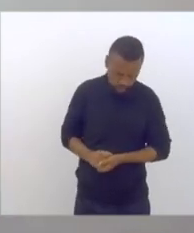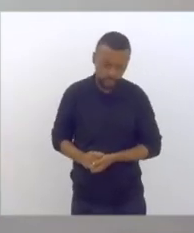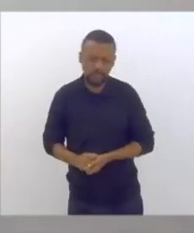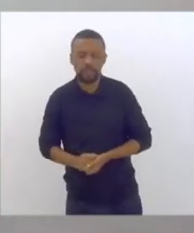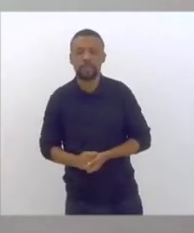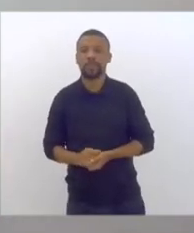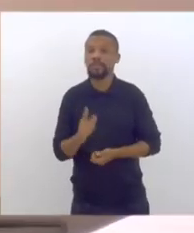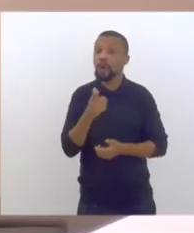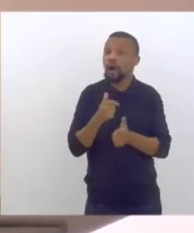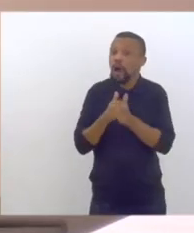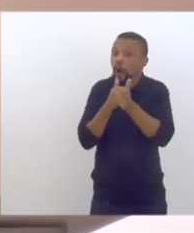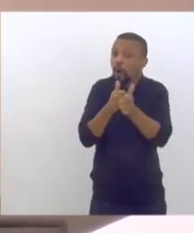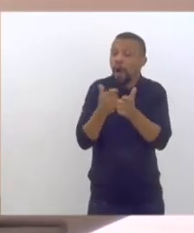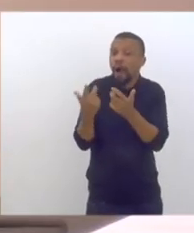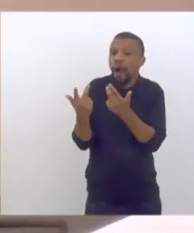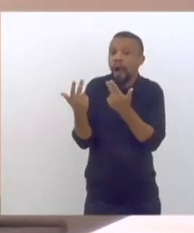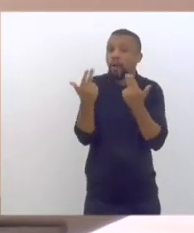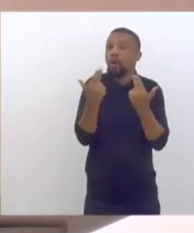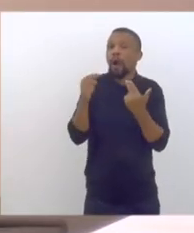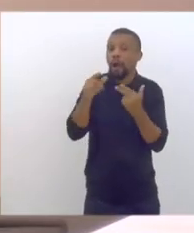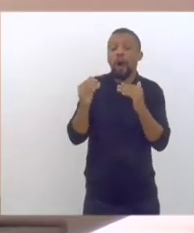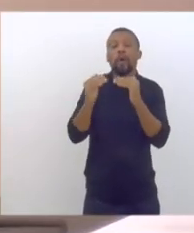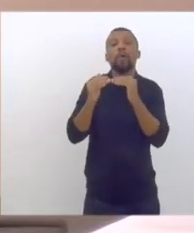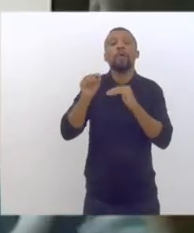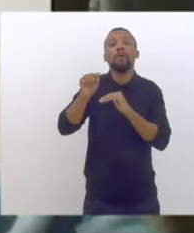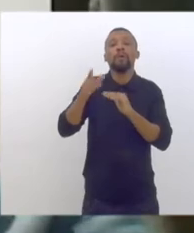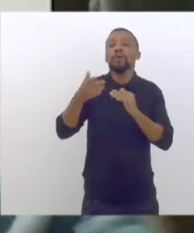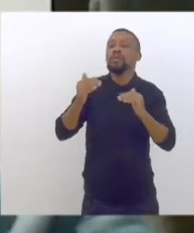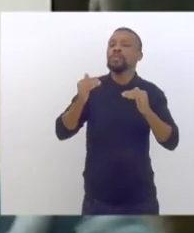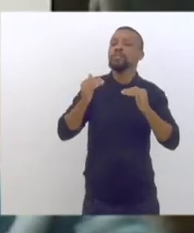campanha divergência acompanha divergente